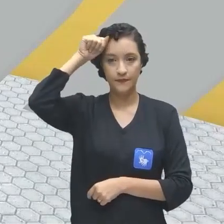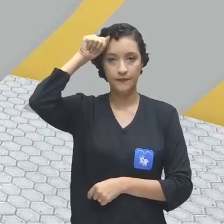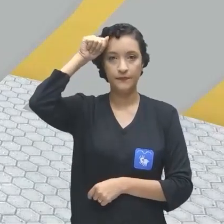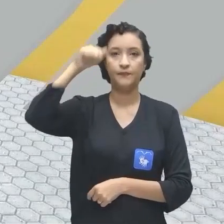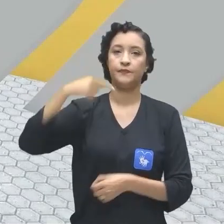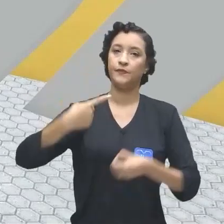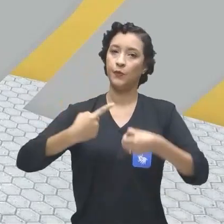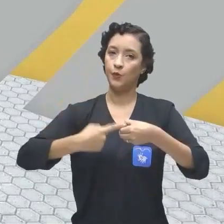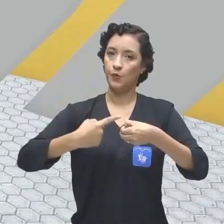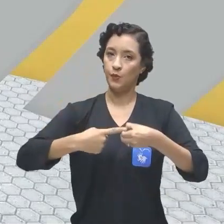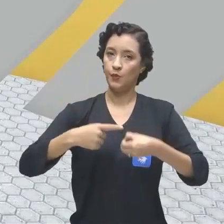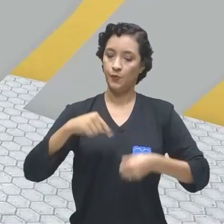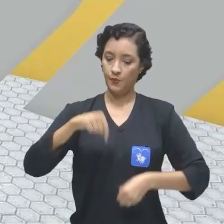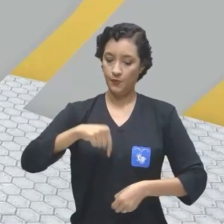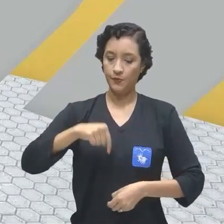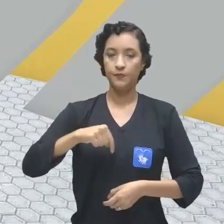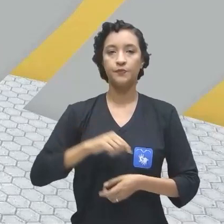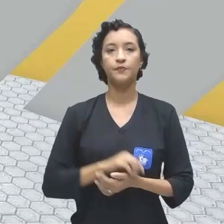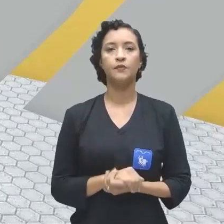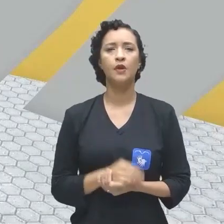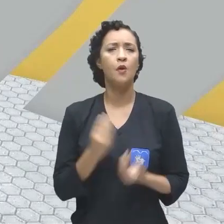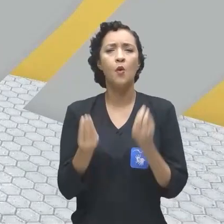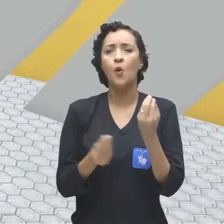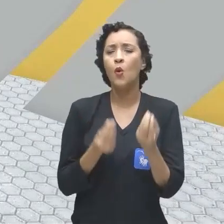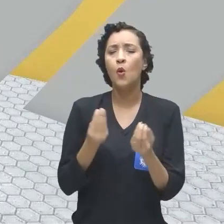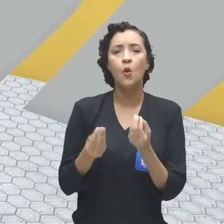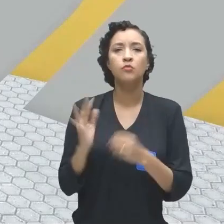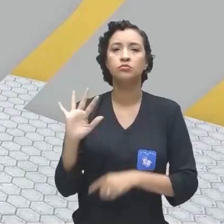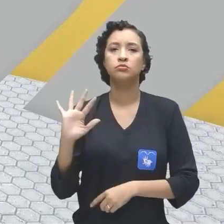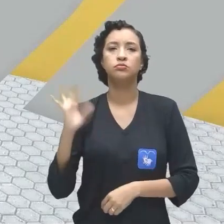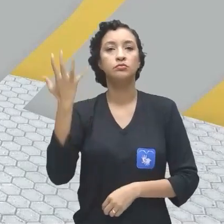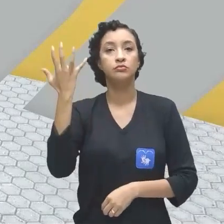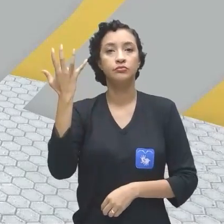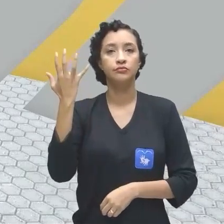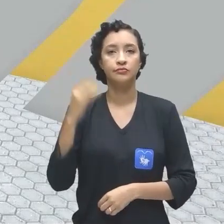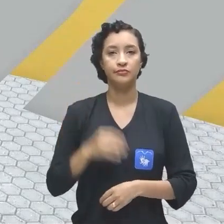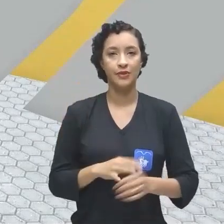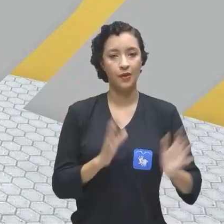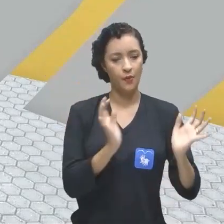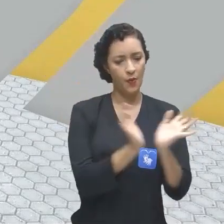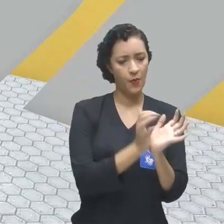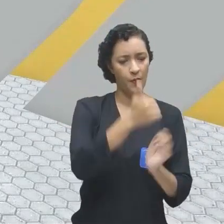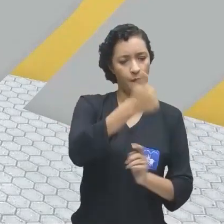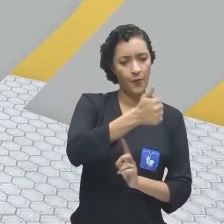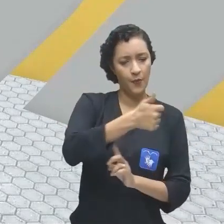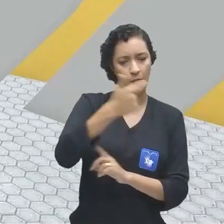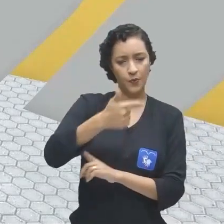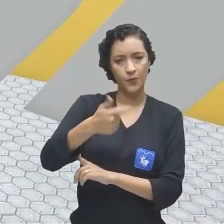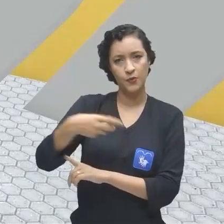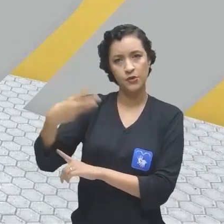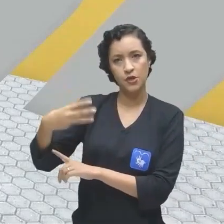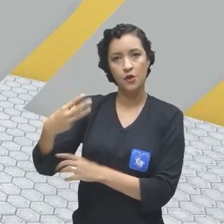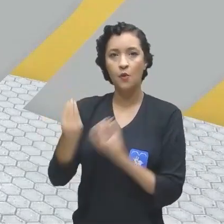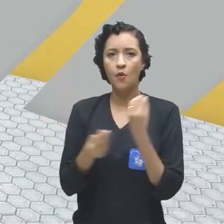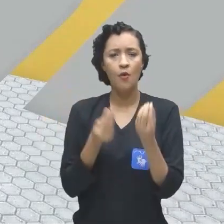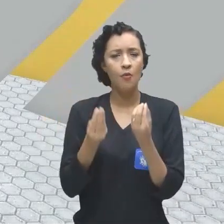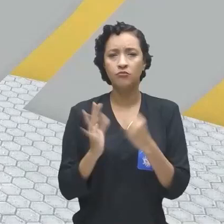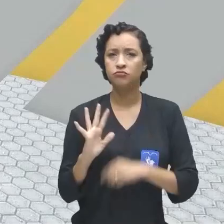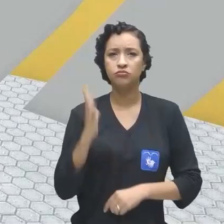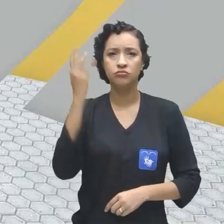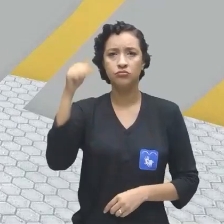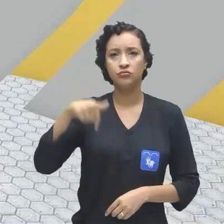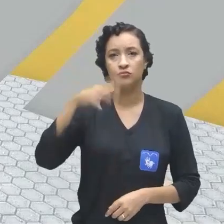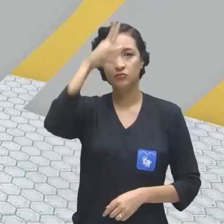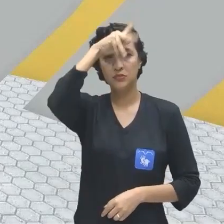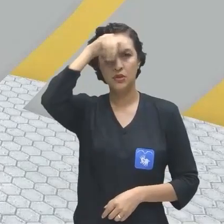porque como é que funciona esses 3 setores aqui na capital do Amazonas. Então, você vai